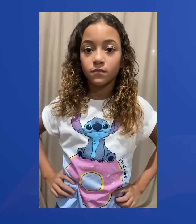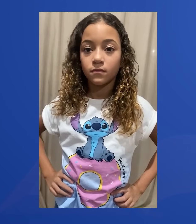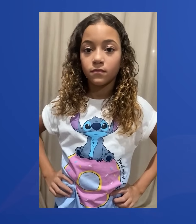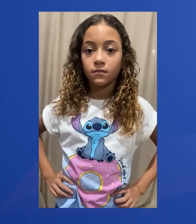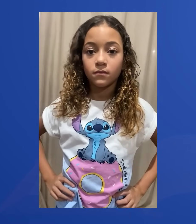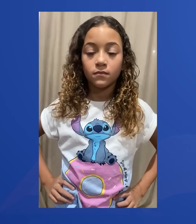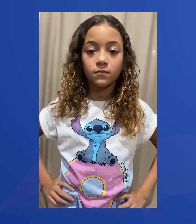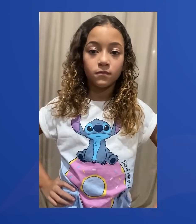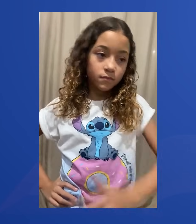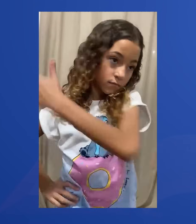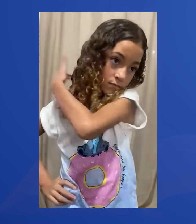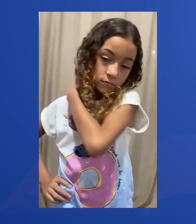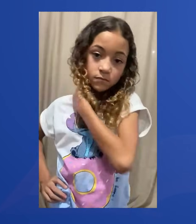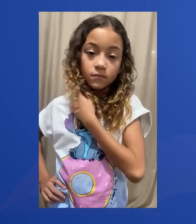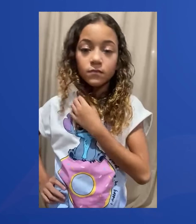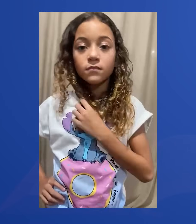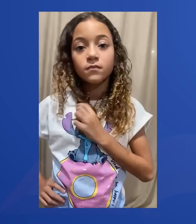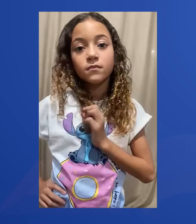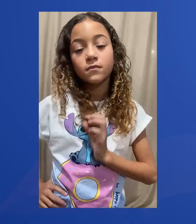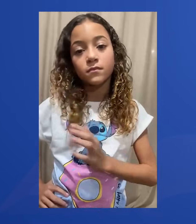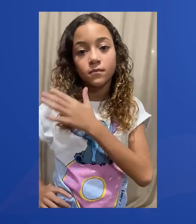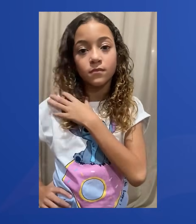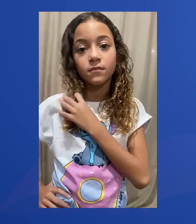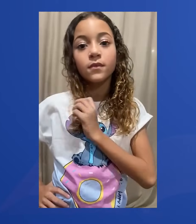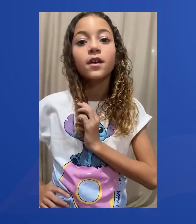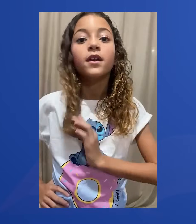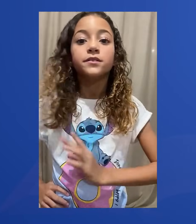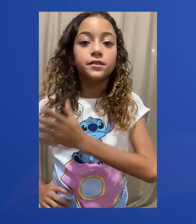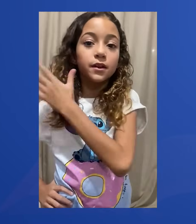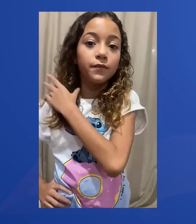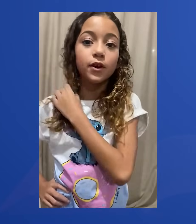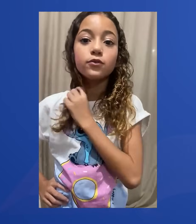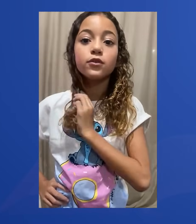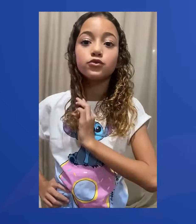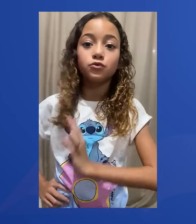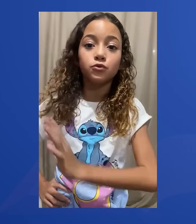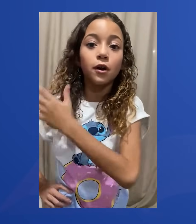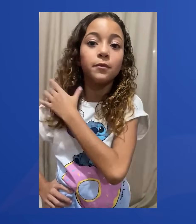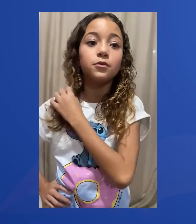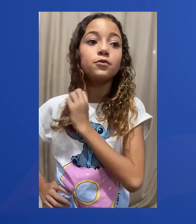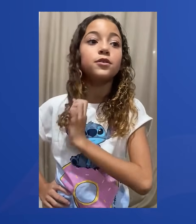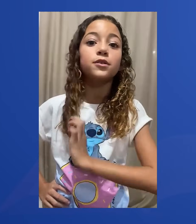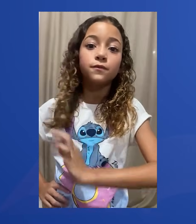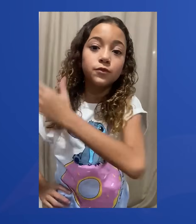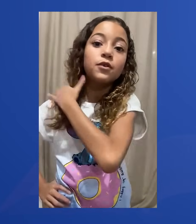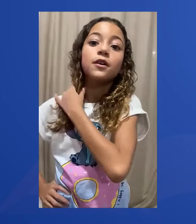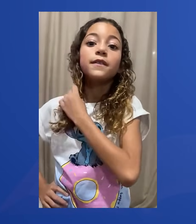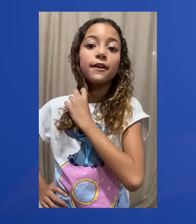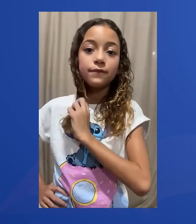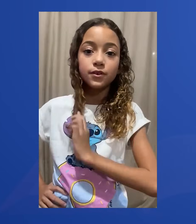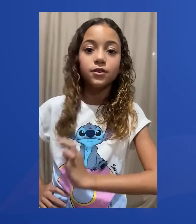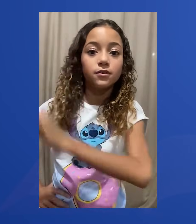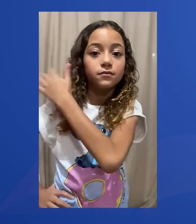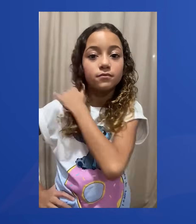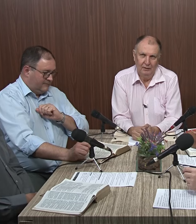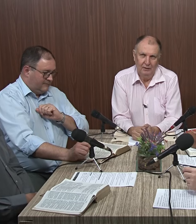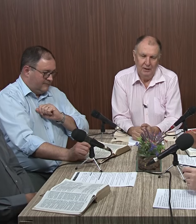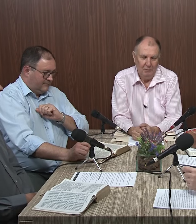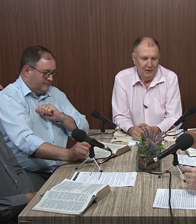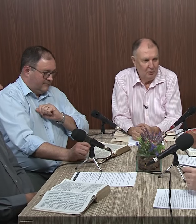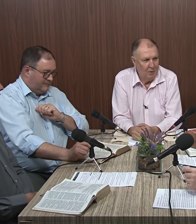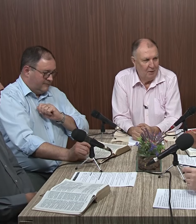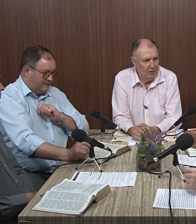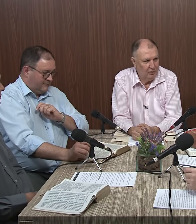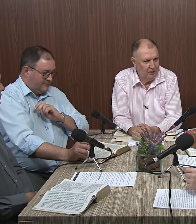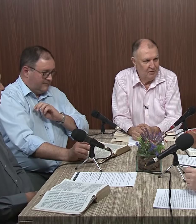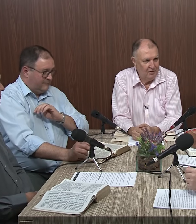verso 20, qual é a promessa do Senhor ao que vencer? Escrevendo nosso nome no livro da vida.